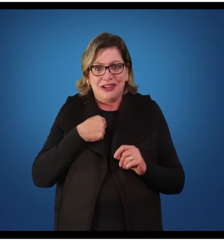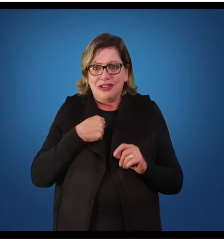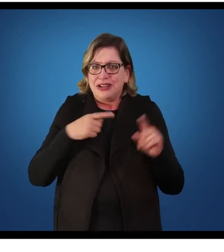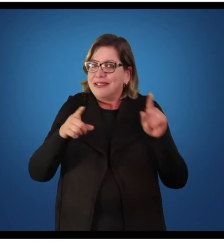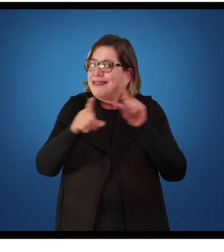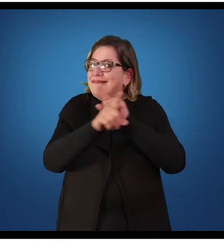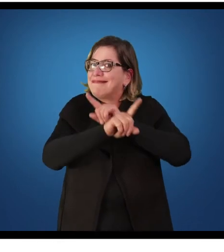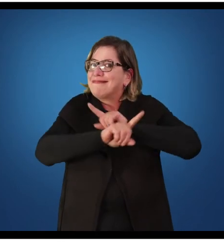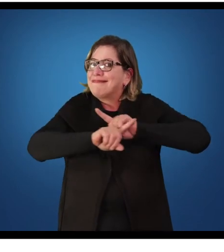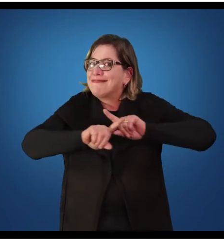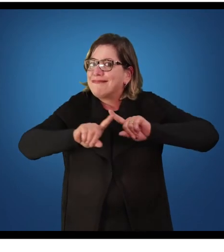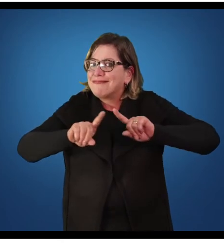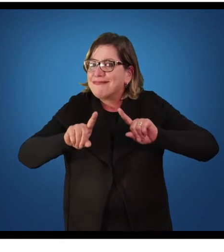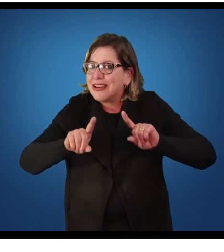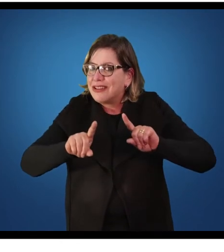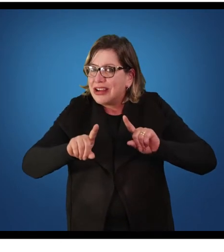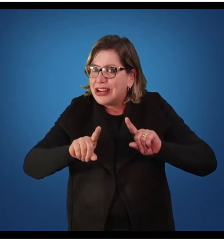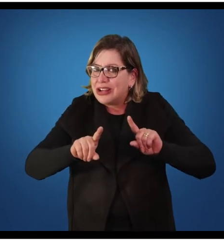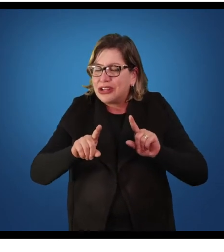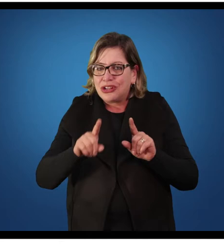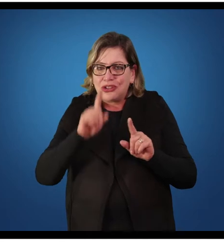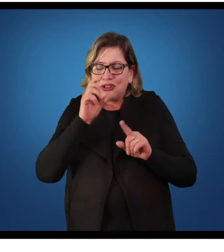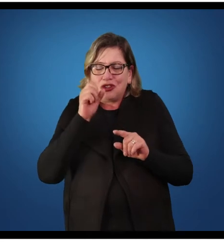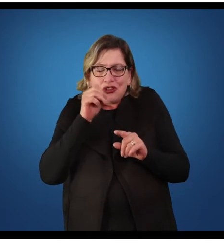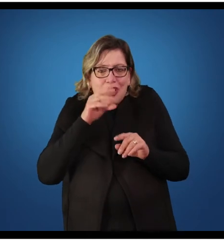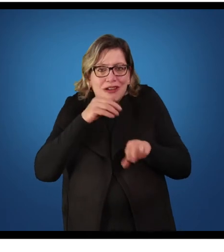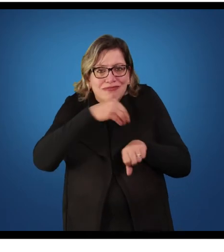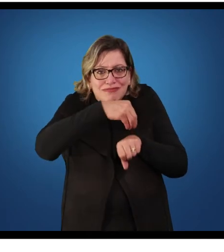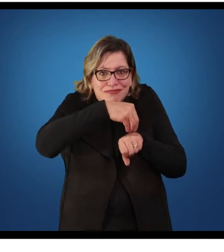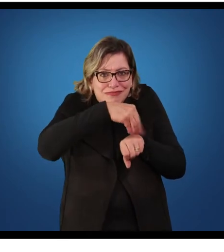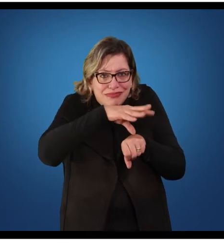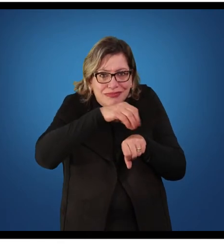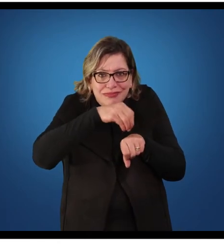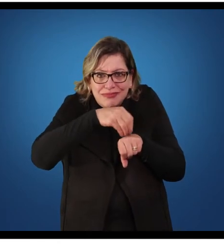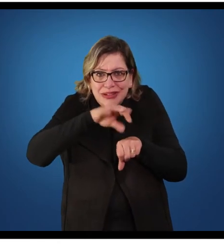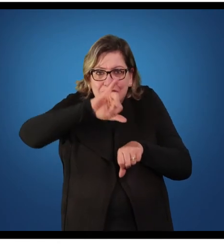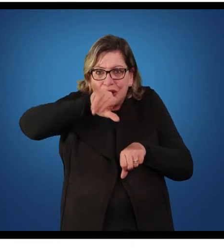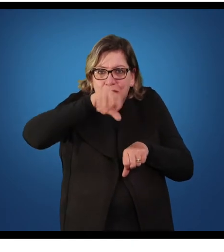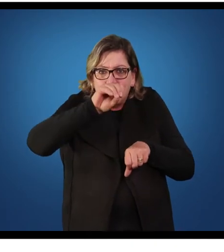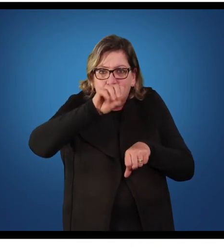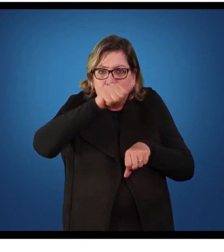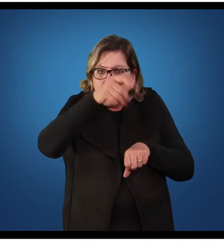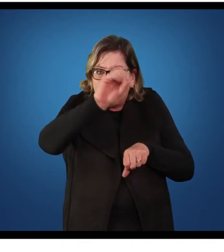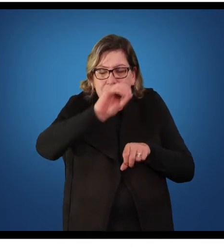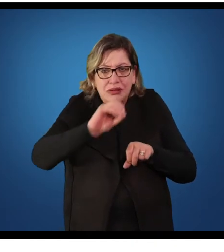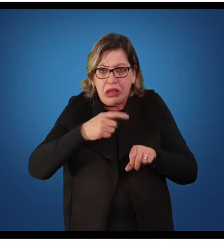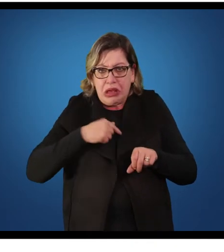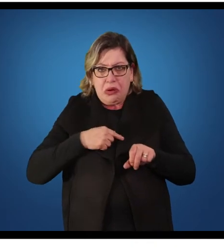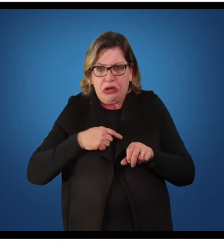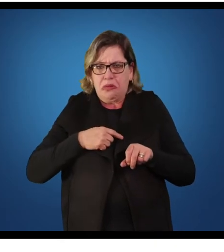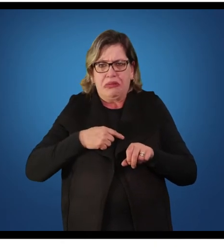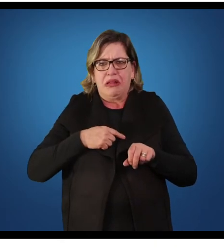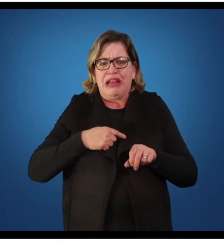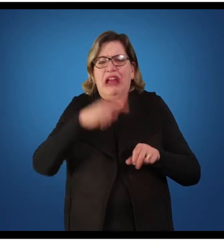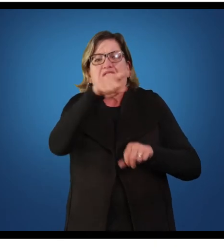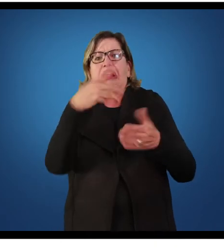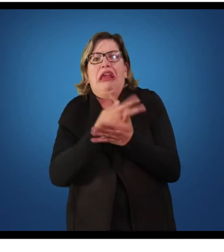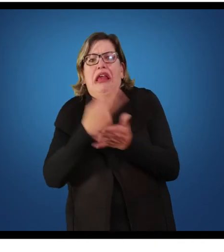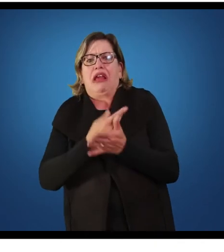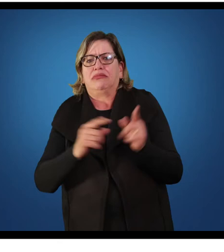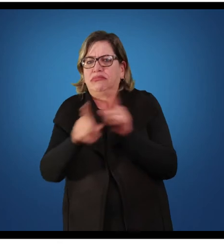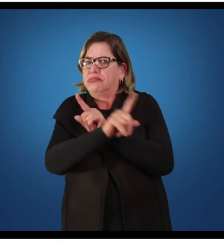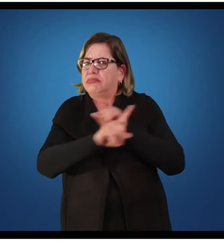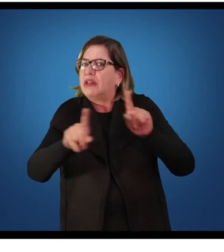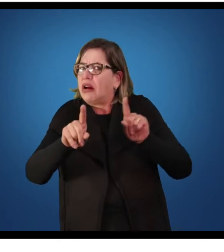não, a não ser o João, né? Porque talvez não tenha entendido. eu não corrigi